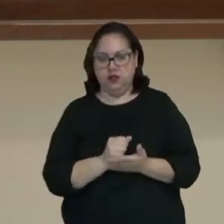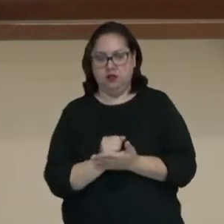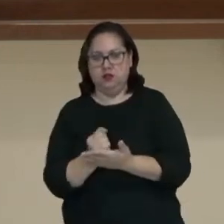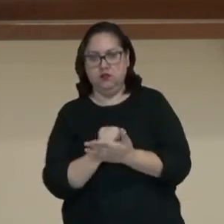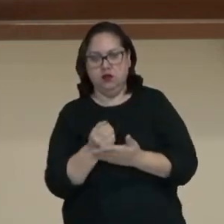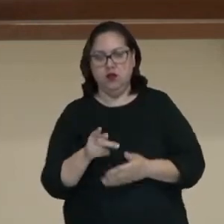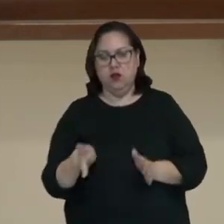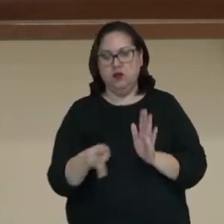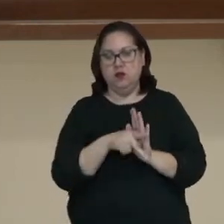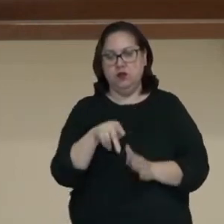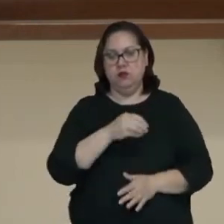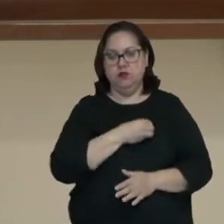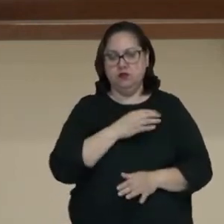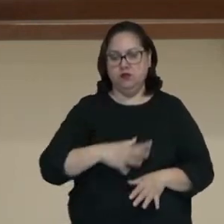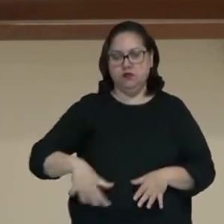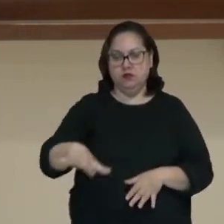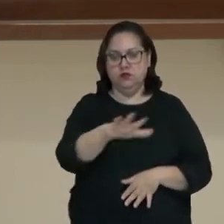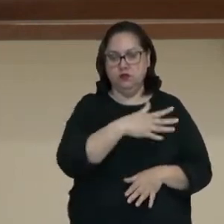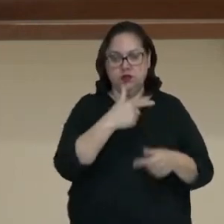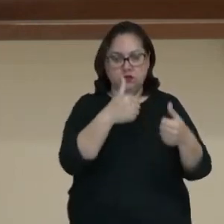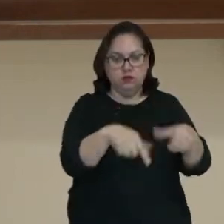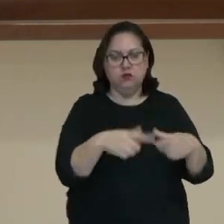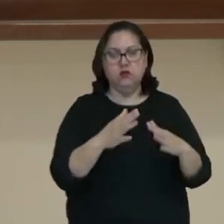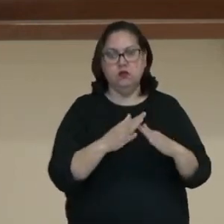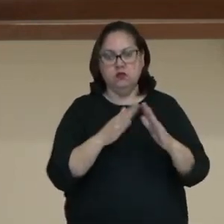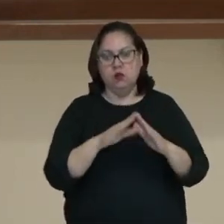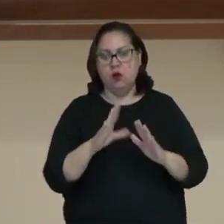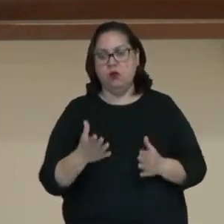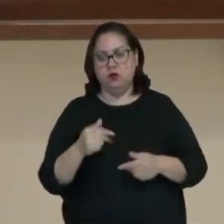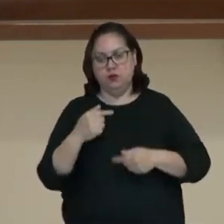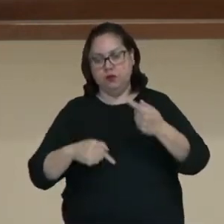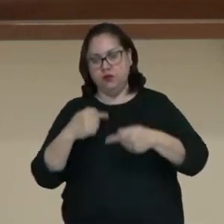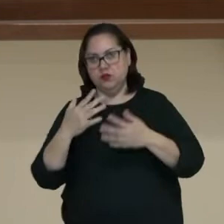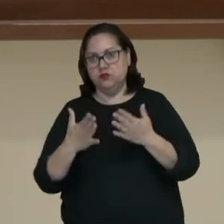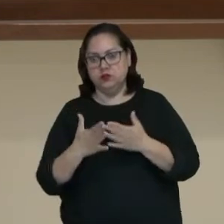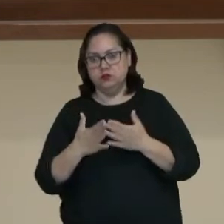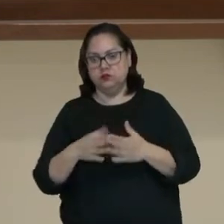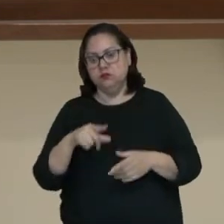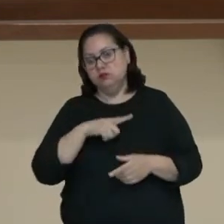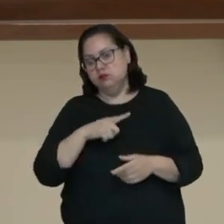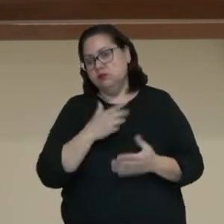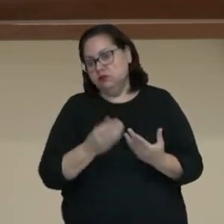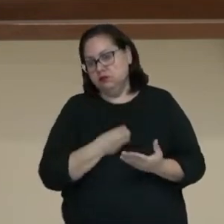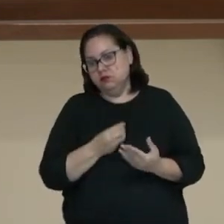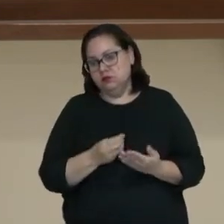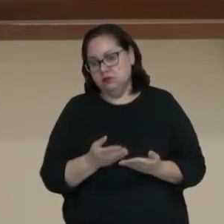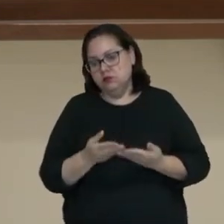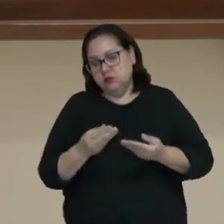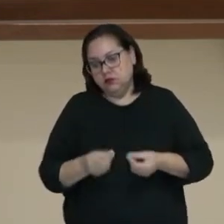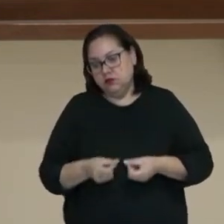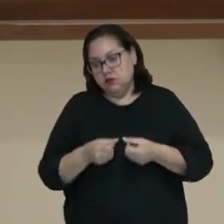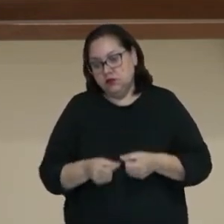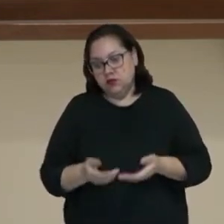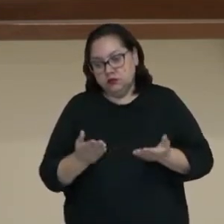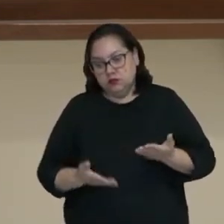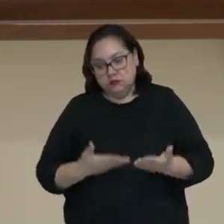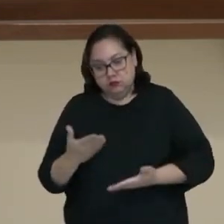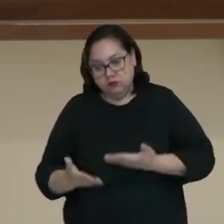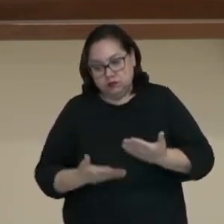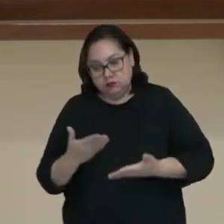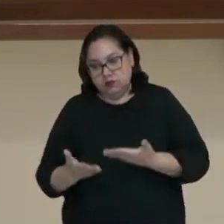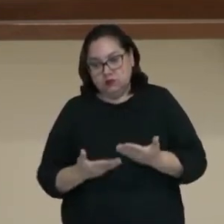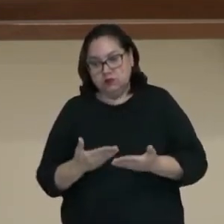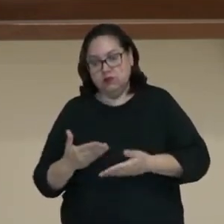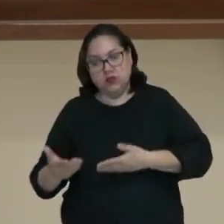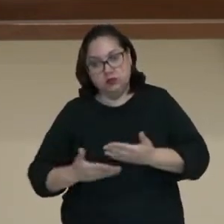própria vida, do espaço onde está, ou uma gestão política. Ele está ali mantendo, né? Mantendo aquele regime